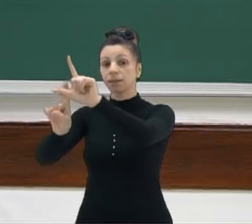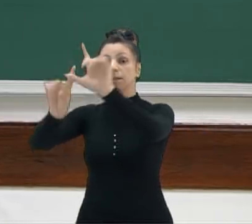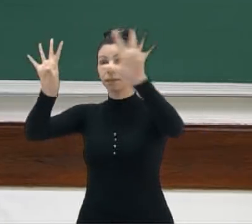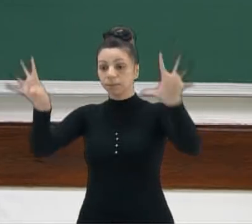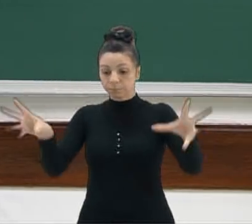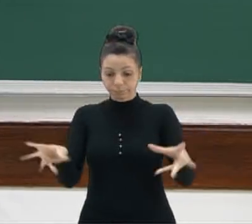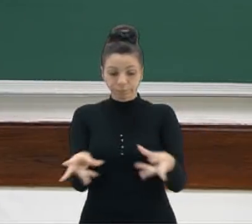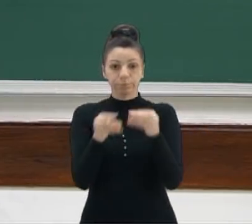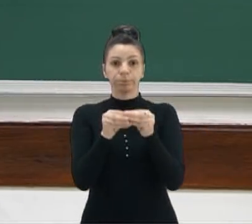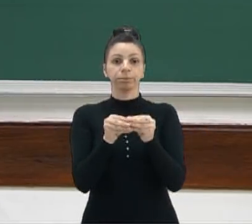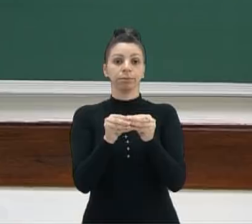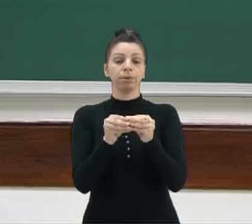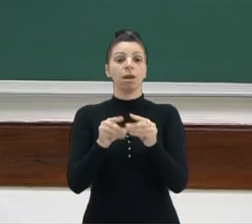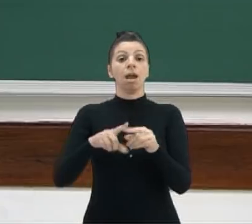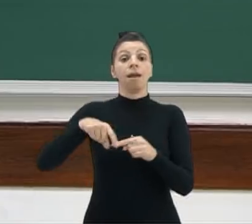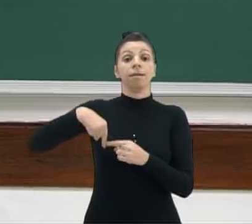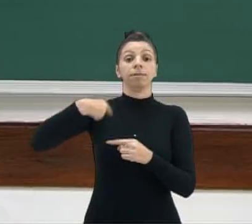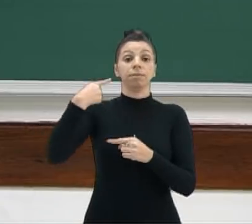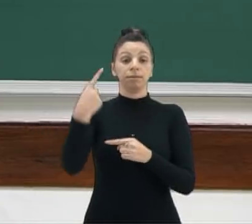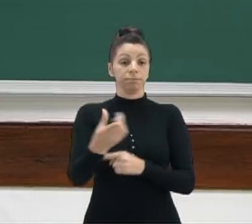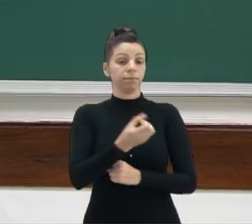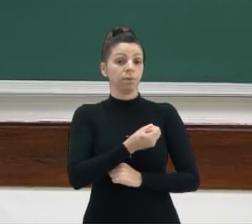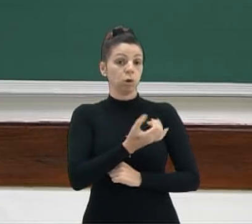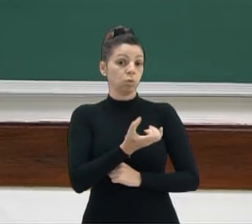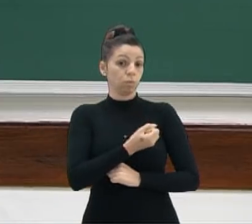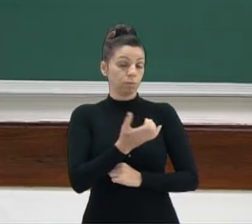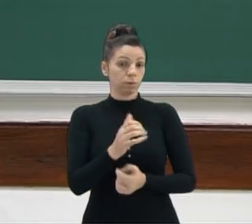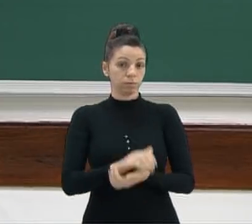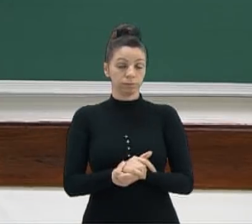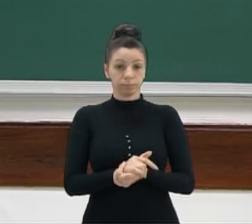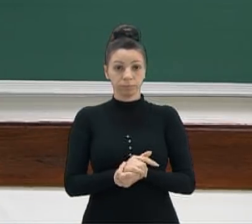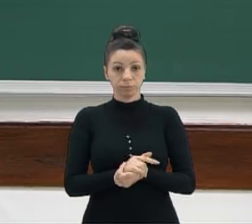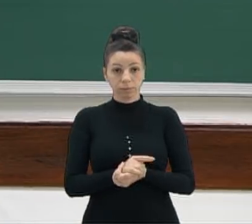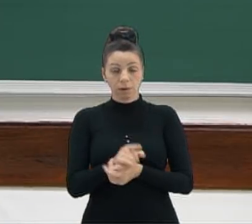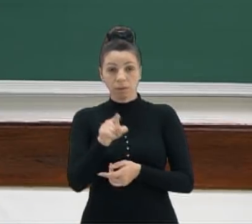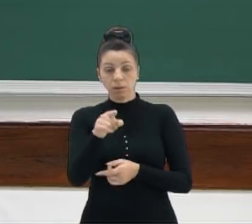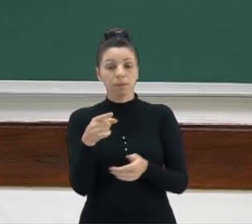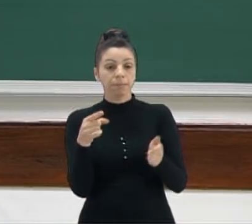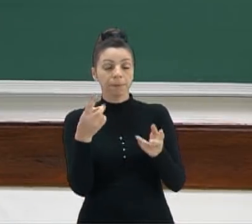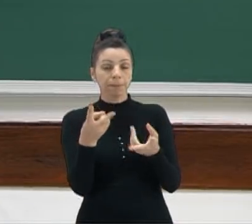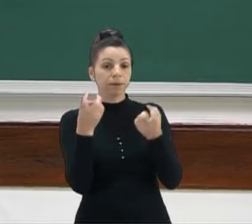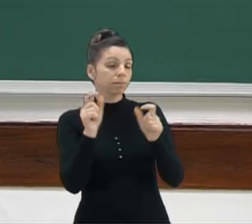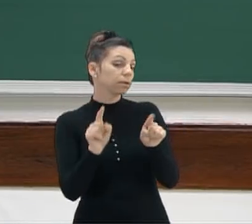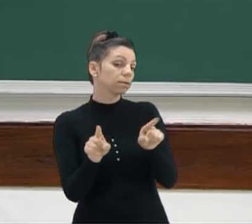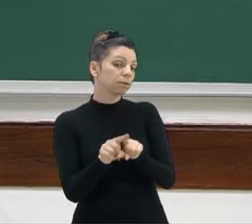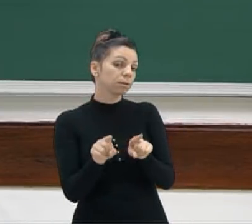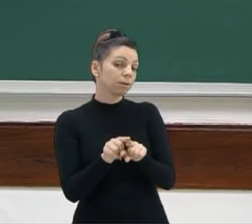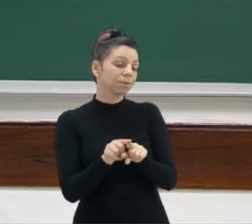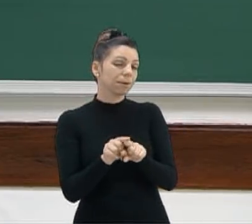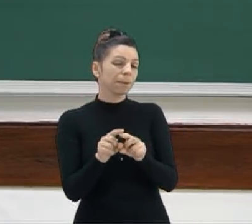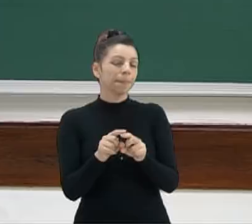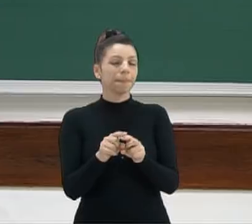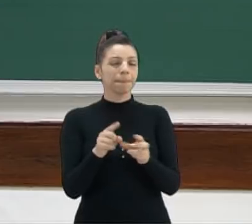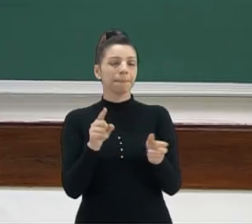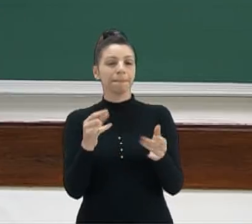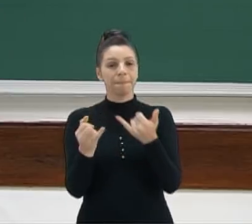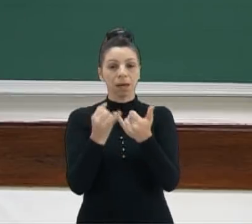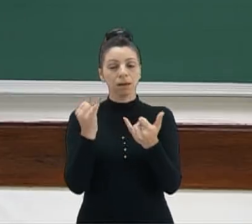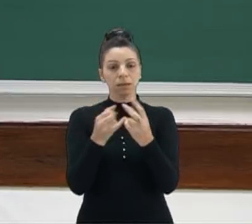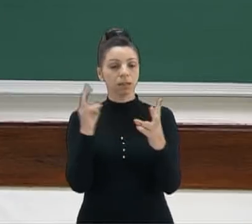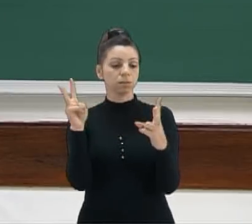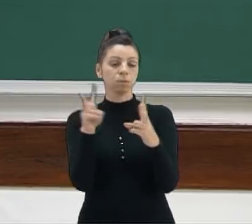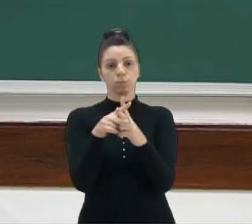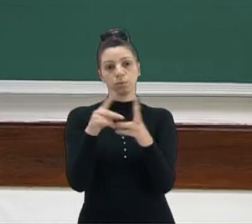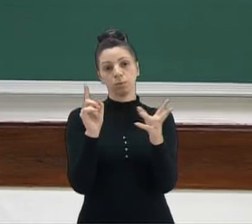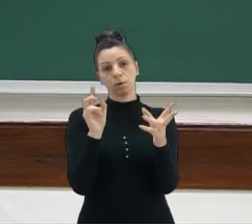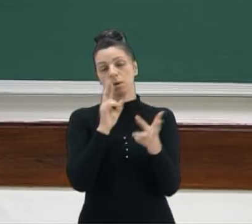Vocês vão verificar, como na resposta anterior, que às vezes eu vou ter como se fossem duas respostas, mas isso é assim,